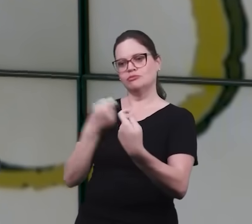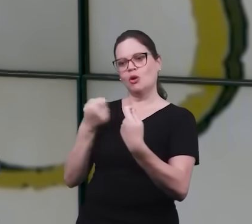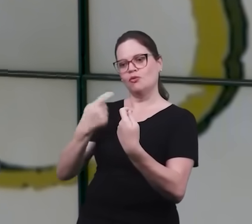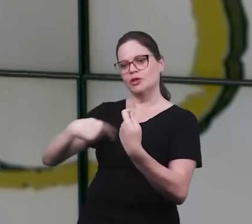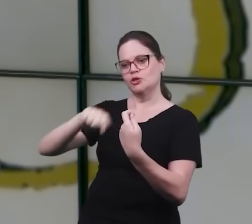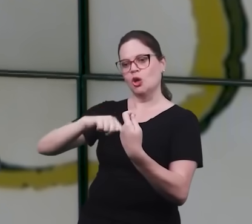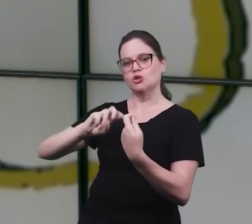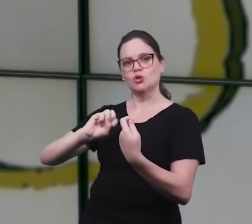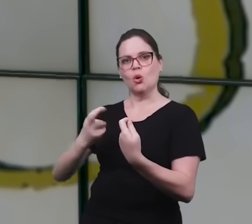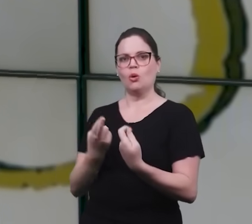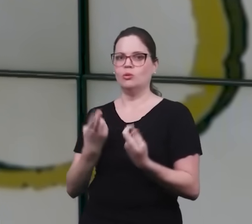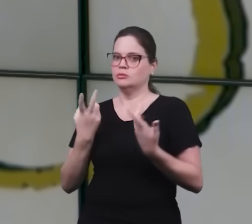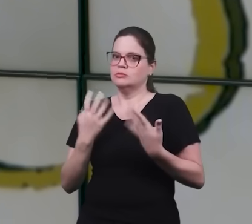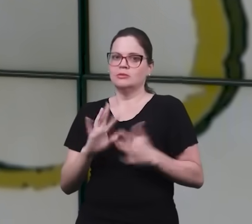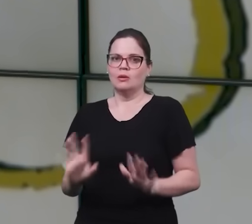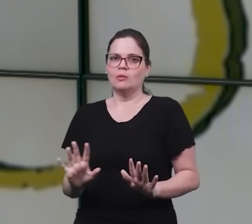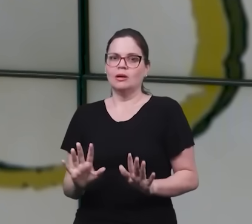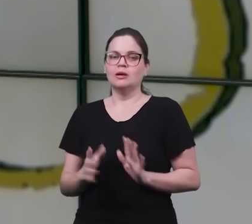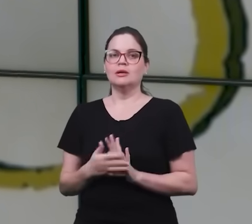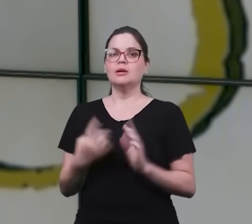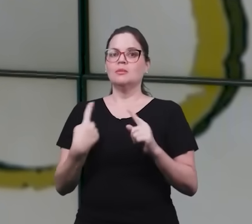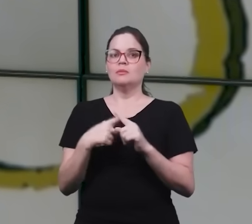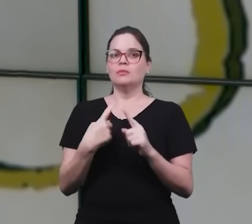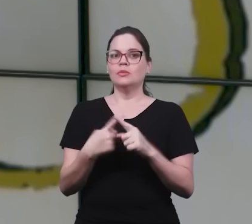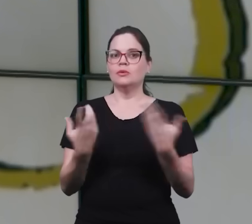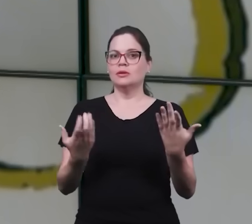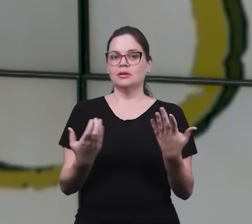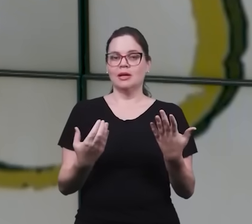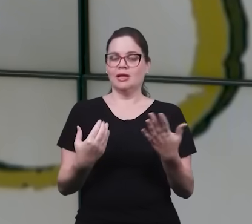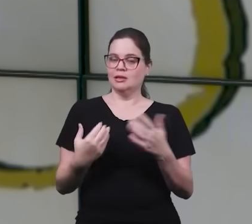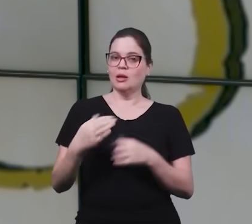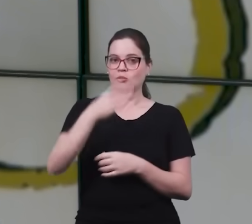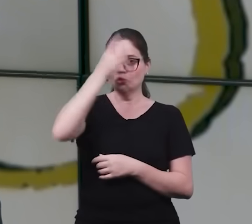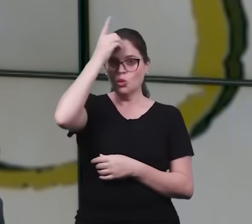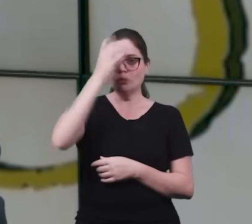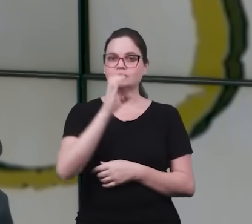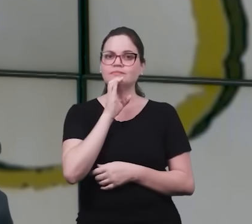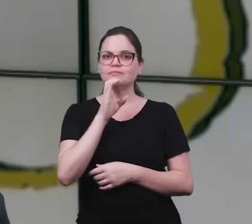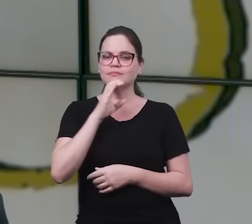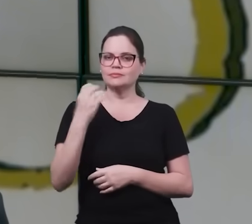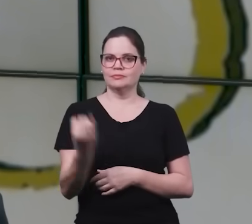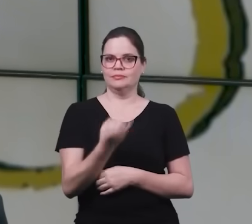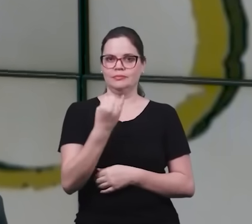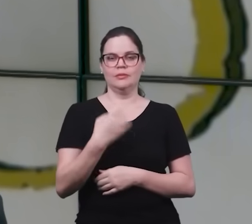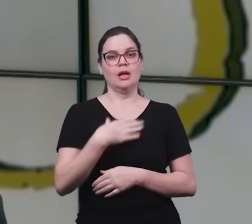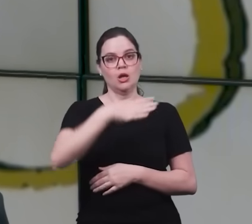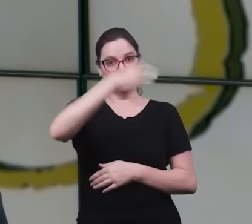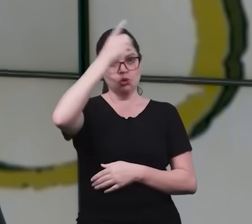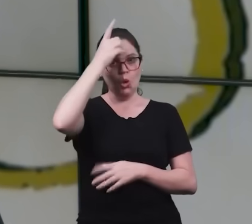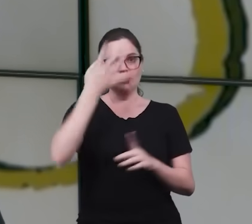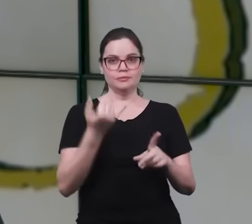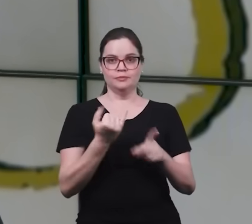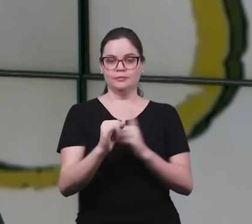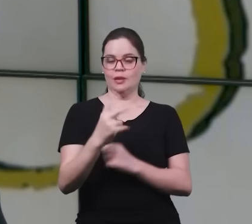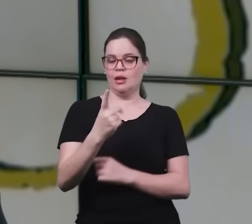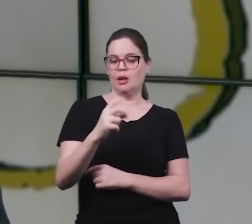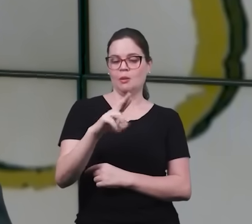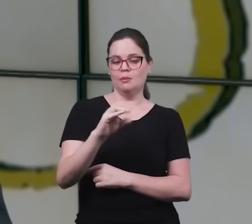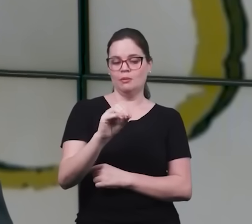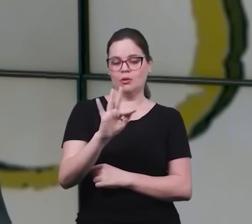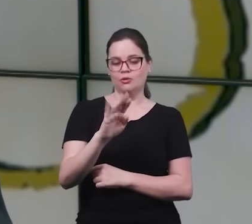para uma igreja ser dirigida pelo Espírito Santo, né, o dom de ciência é fundamental. Por exemplo, o dom de profecia é importante? É